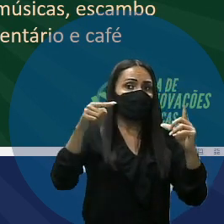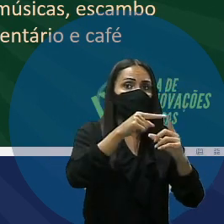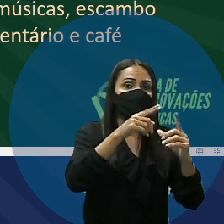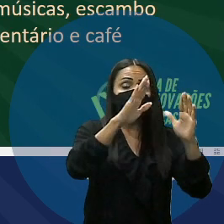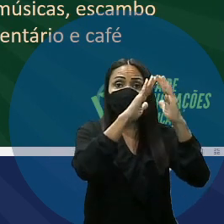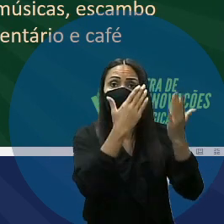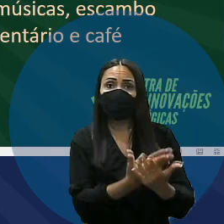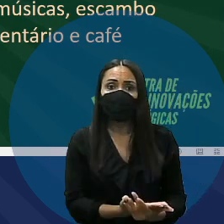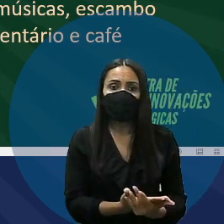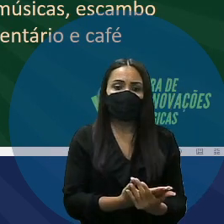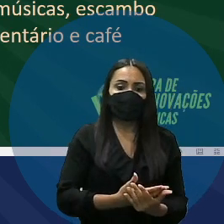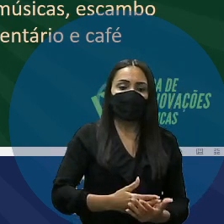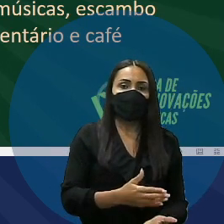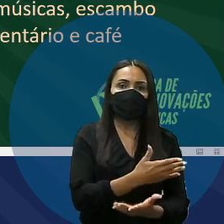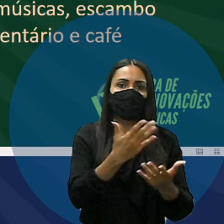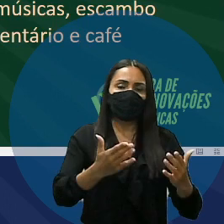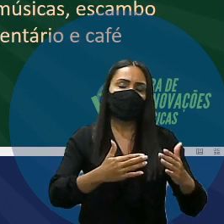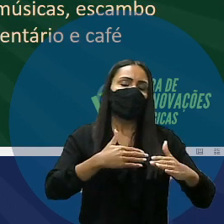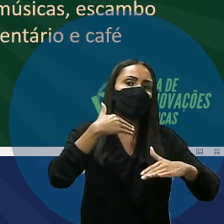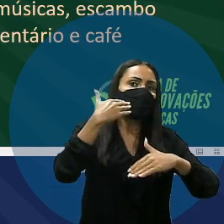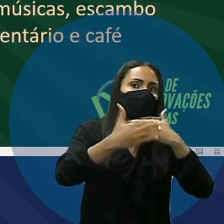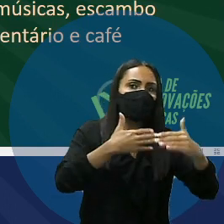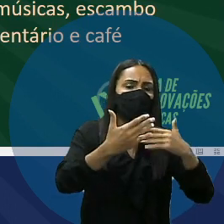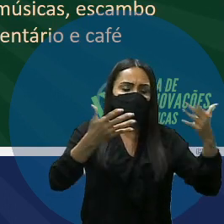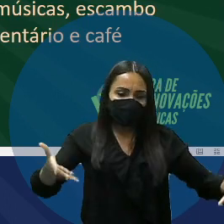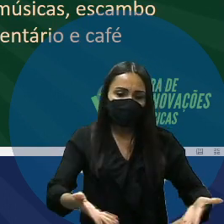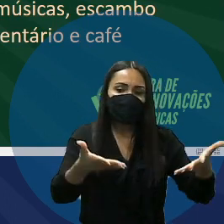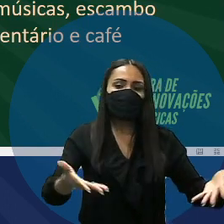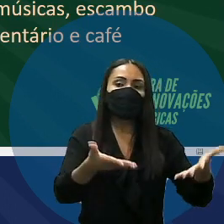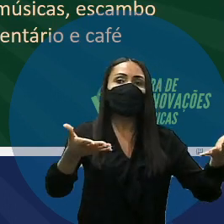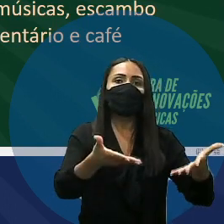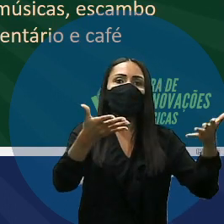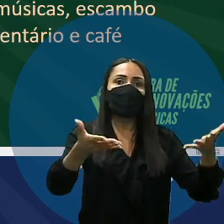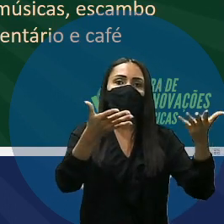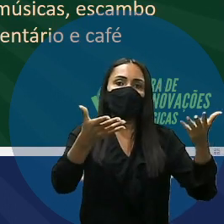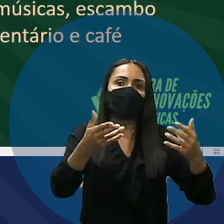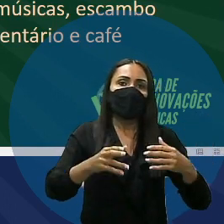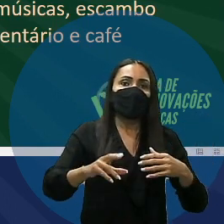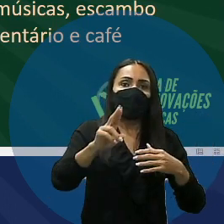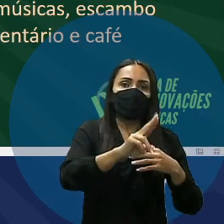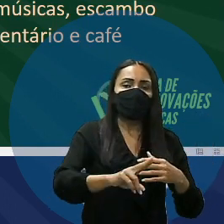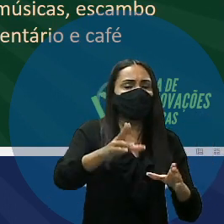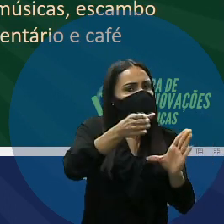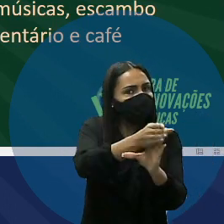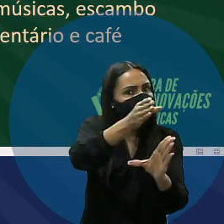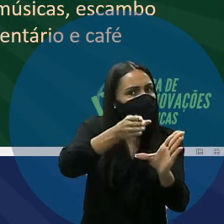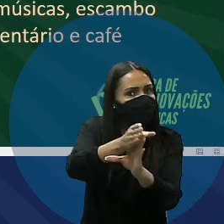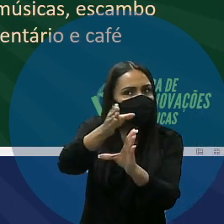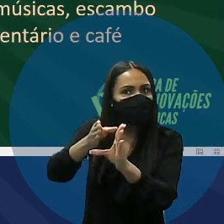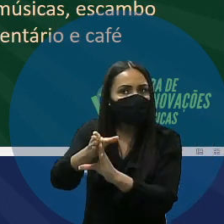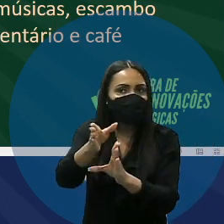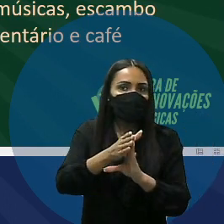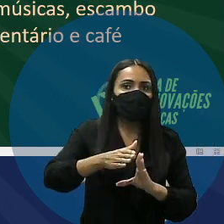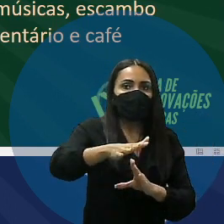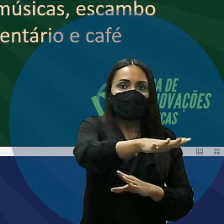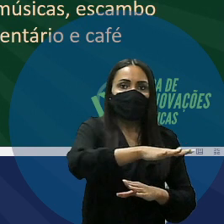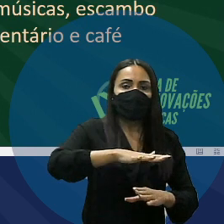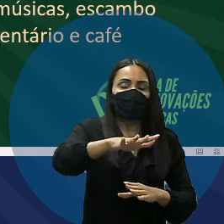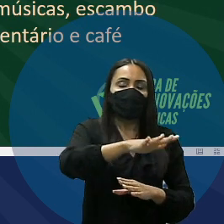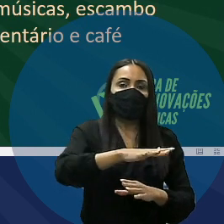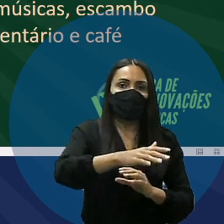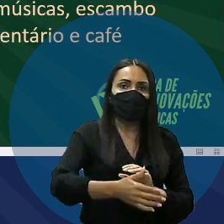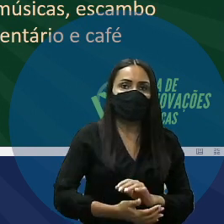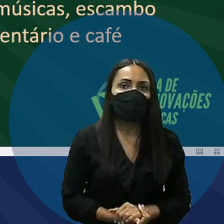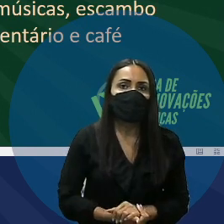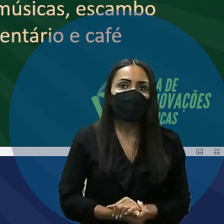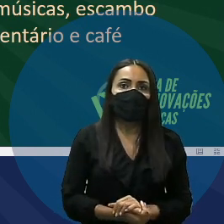escola, eles vão produzindo, a gente vai estimulando, vai dando algumas orientações nessa produção, e aí é o